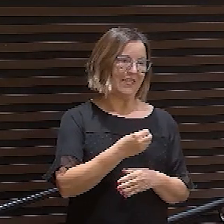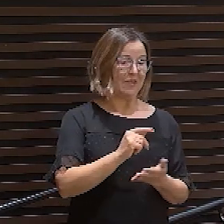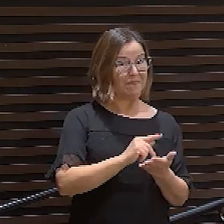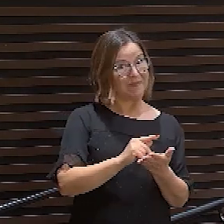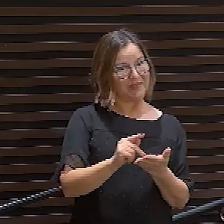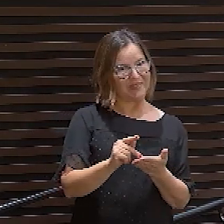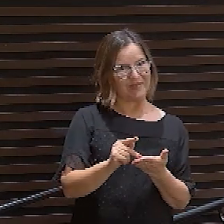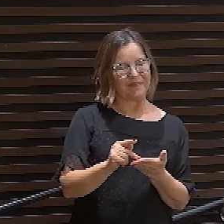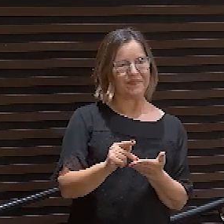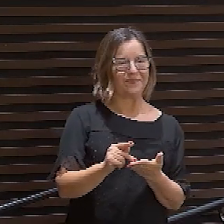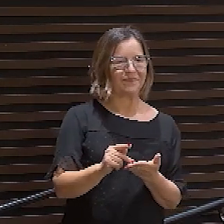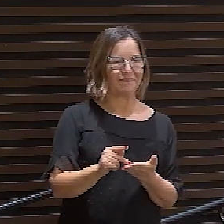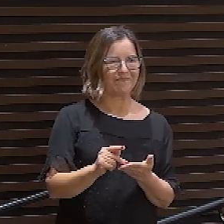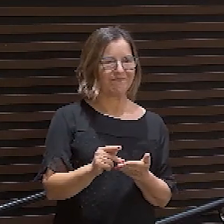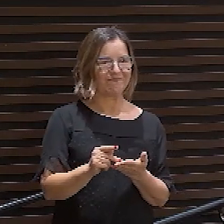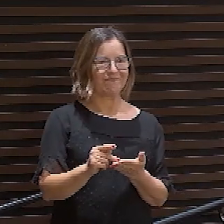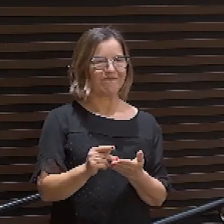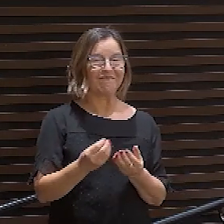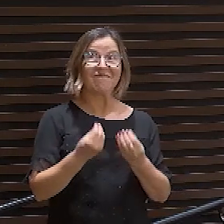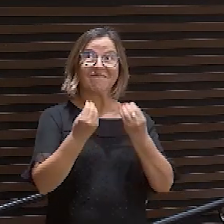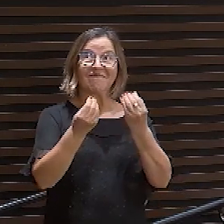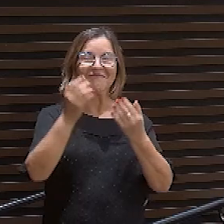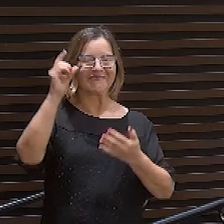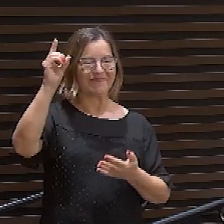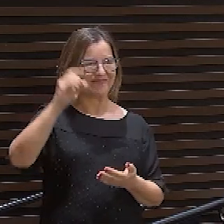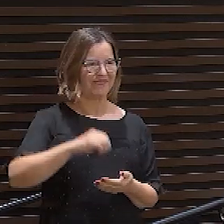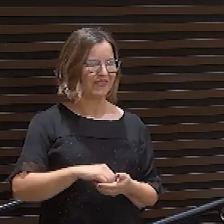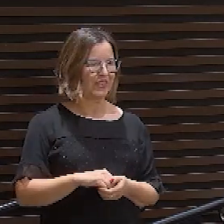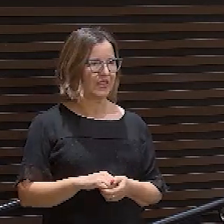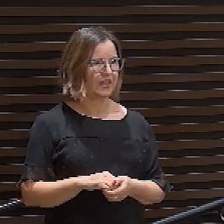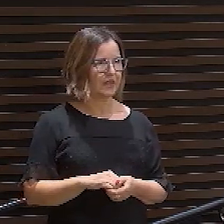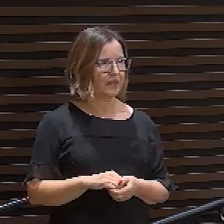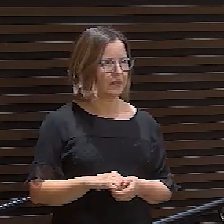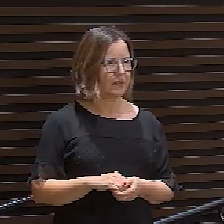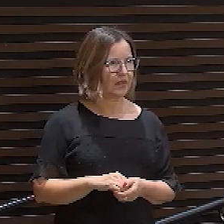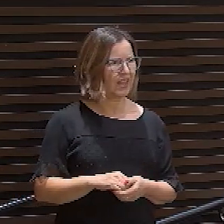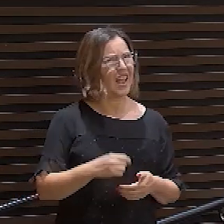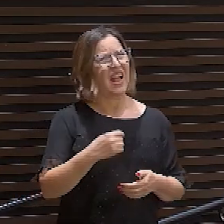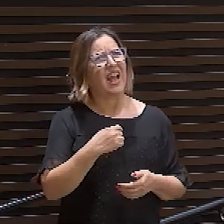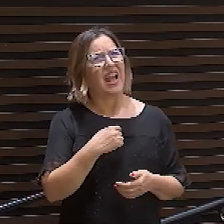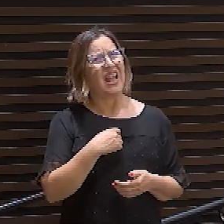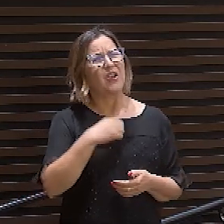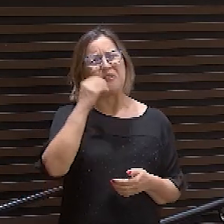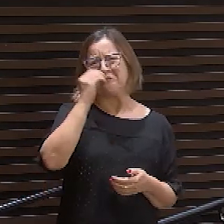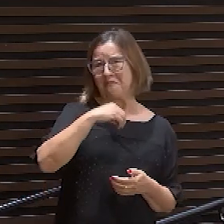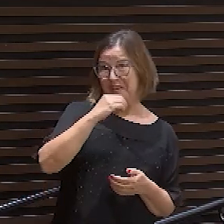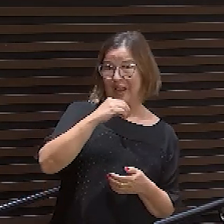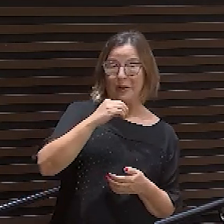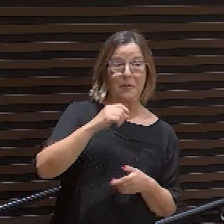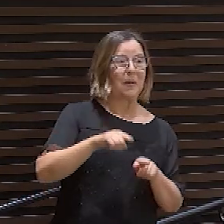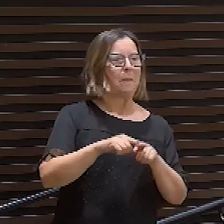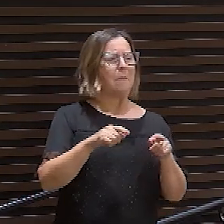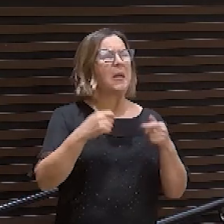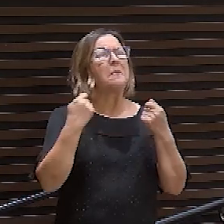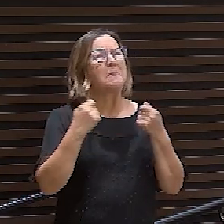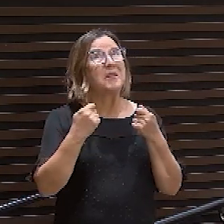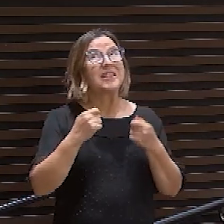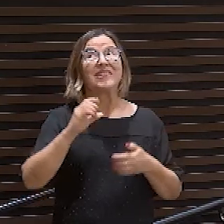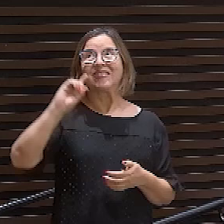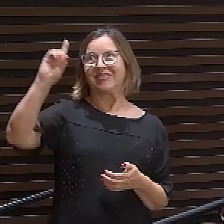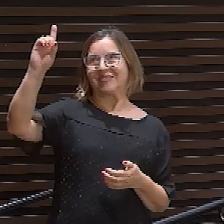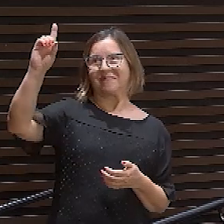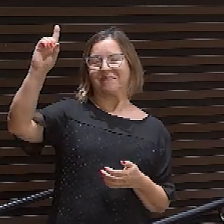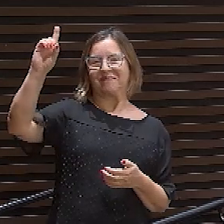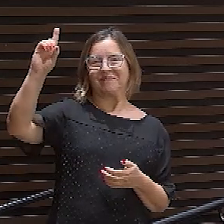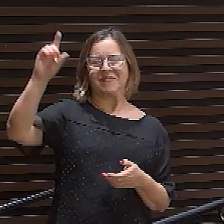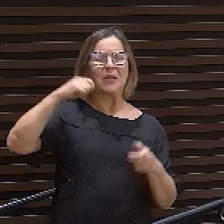pureza e consagração. O Senhor sabe que eu sou fraco, mas eu preciso de Ti. Eu preciso